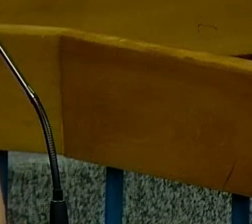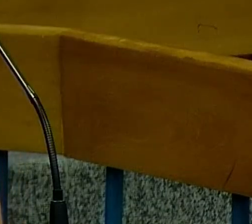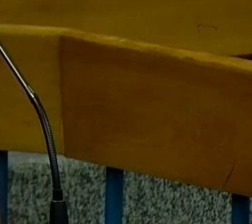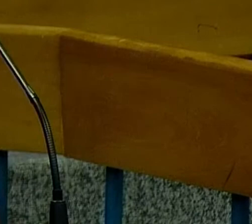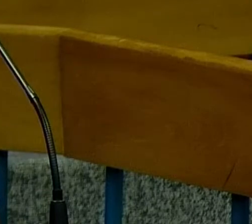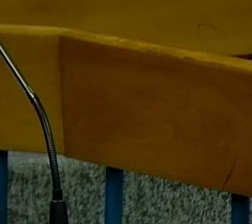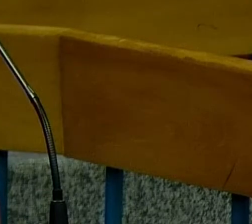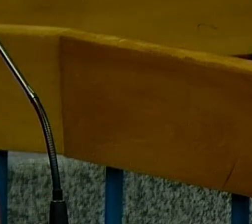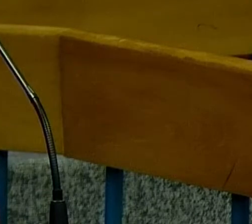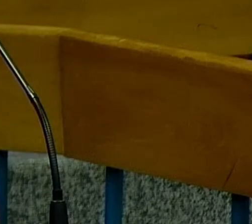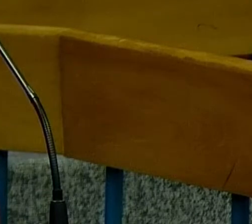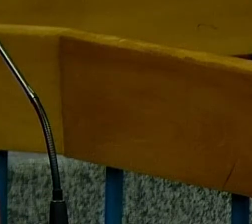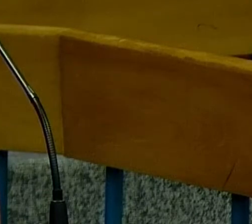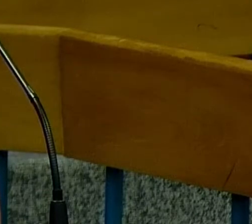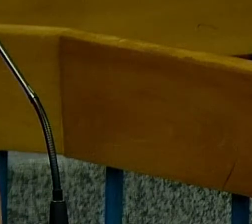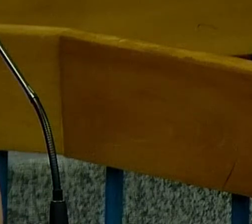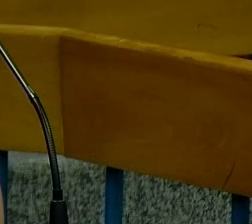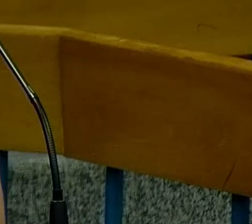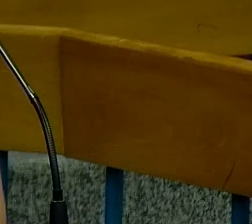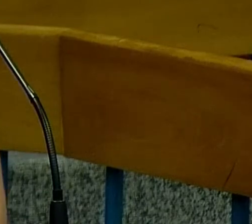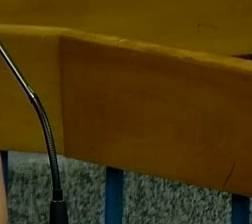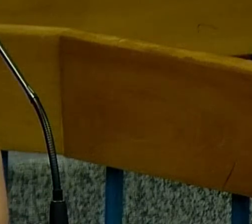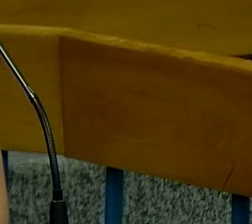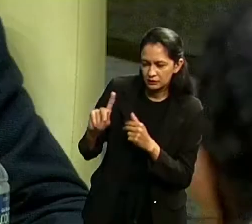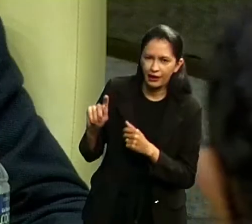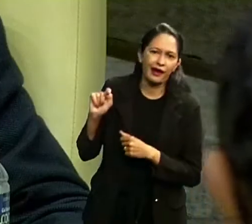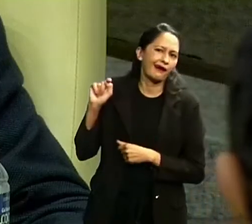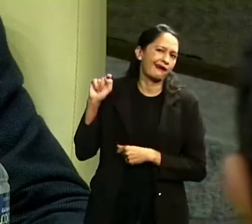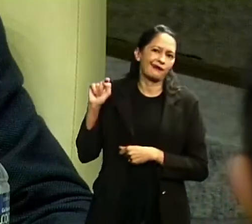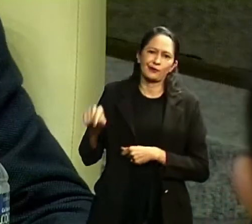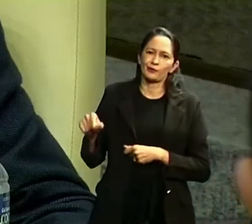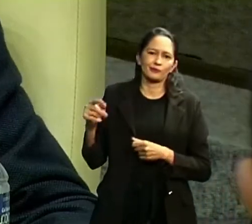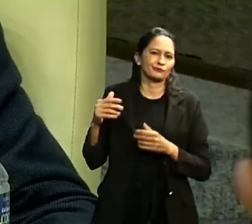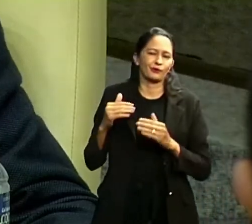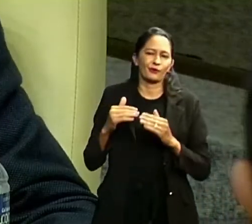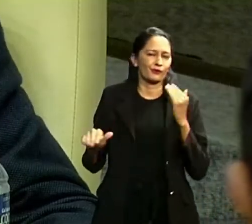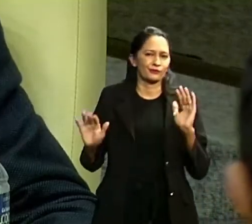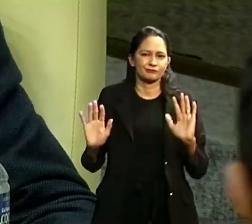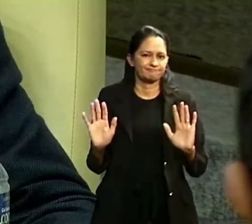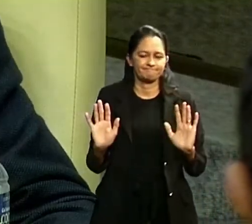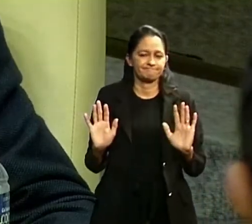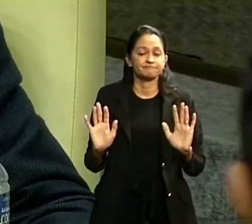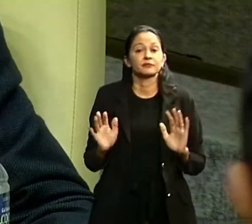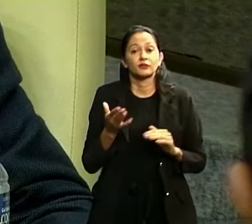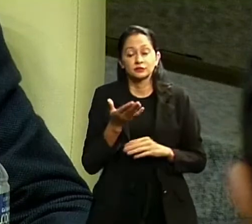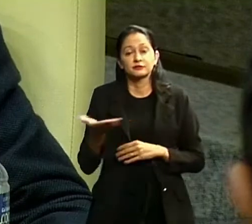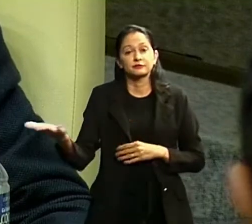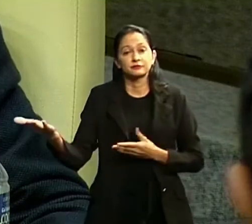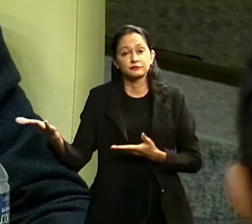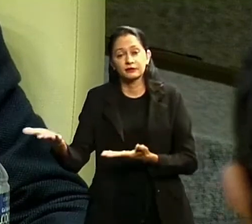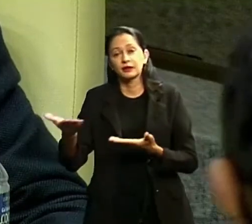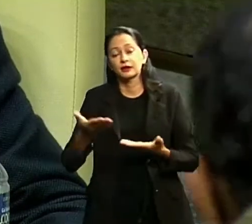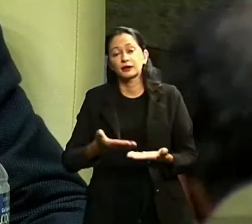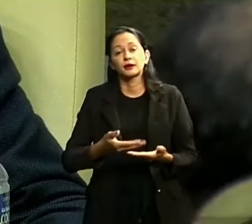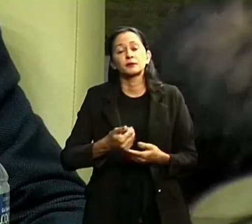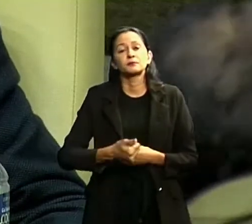aqui é independente. E Vossa Senhora, Excelência, quando veio aqui, Vossa Excelência, primeira atitude, Vossa Excelência, foi a